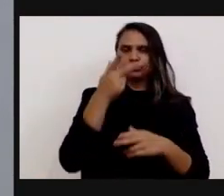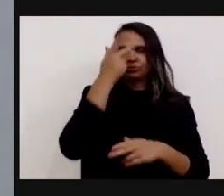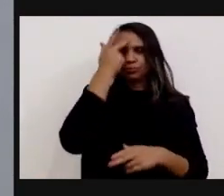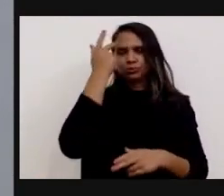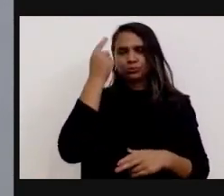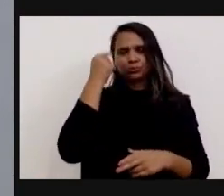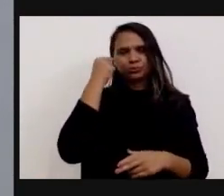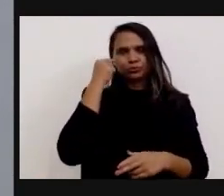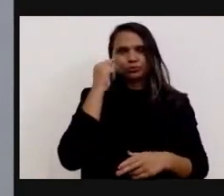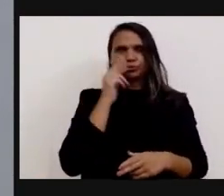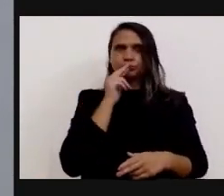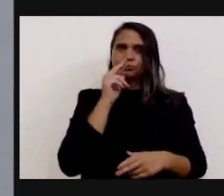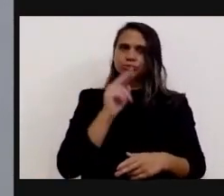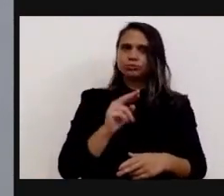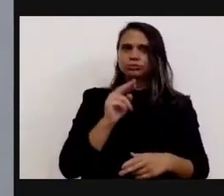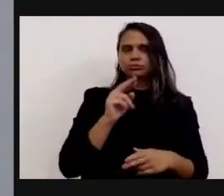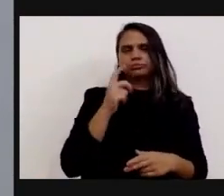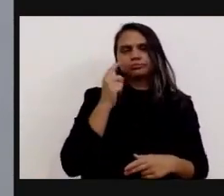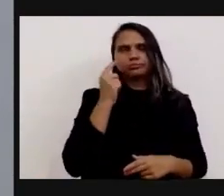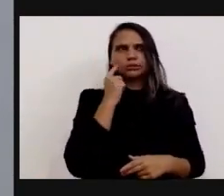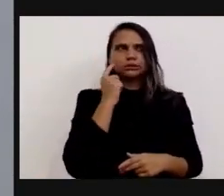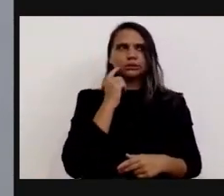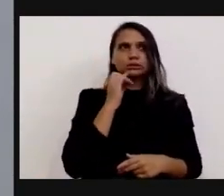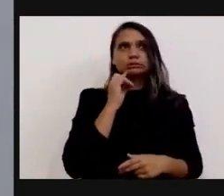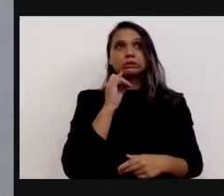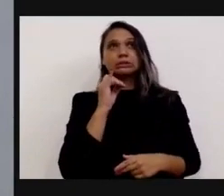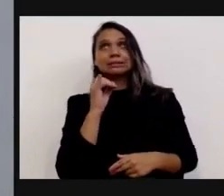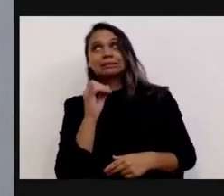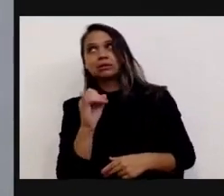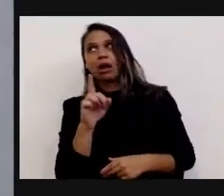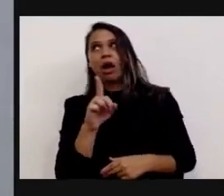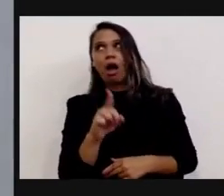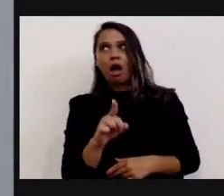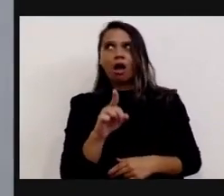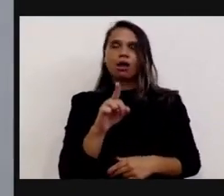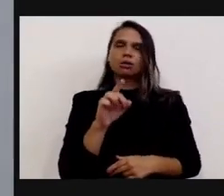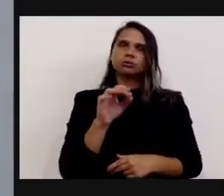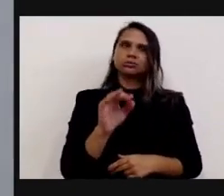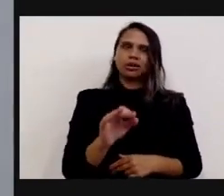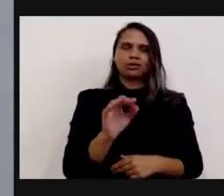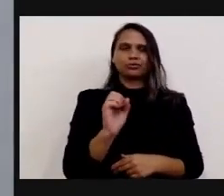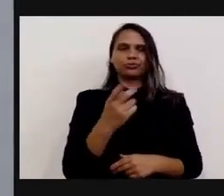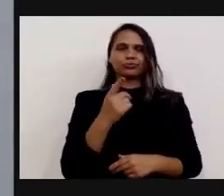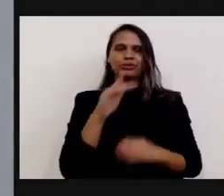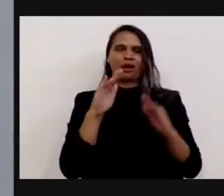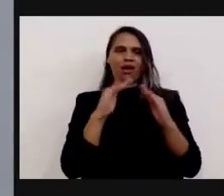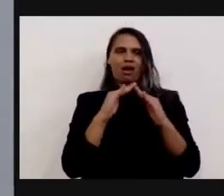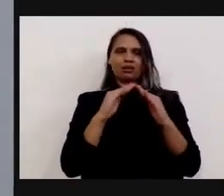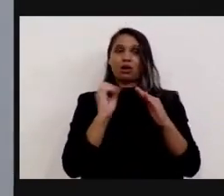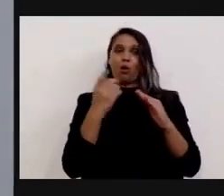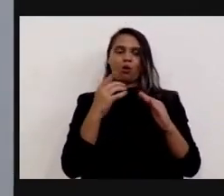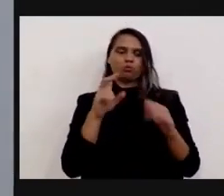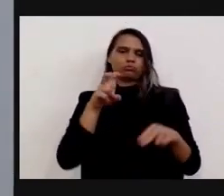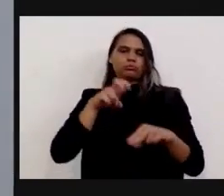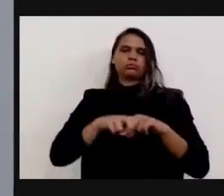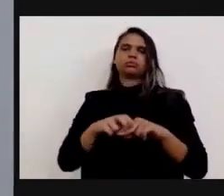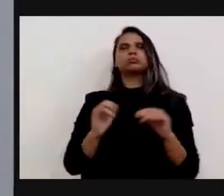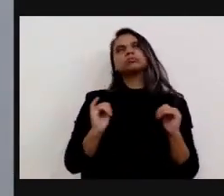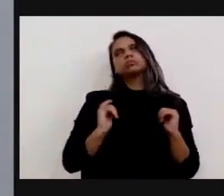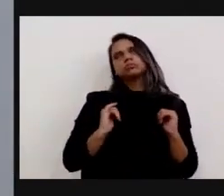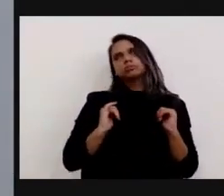Vamos pensar nisso ao invés de pensar se é realmente se a pessoa tá em casa ou tá lá sentada na cadeira né